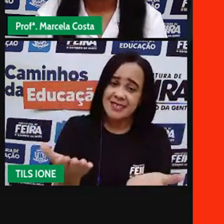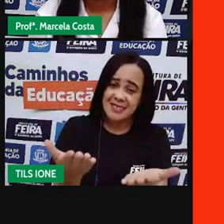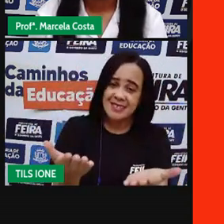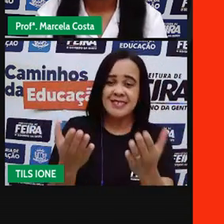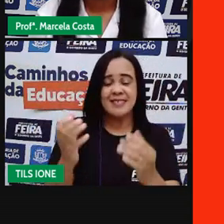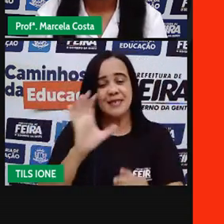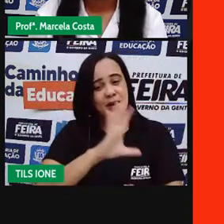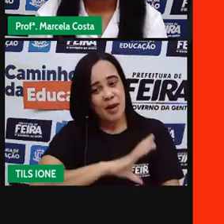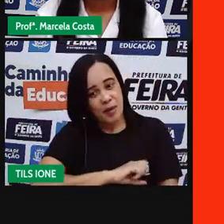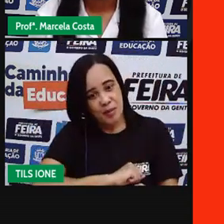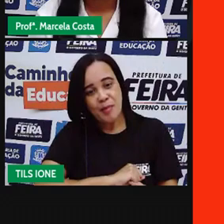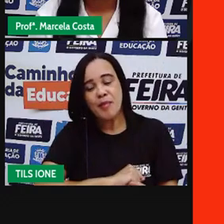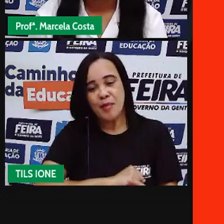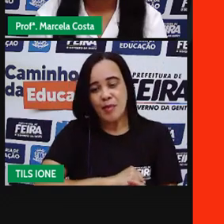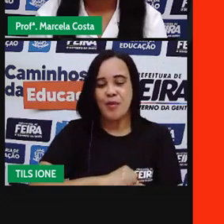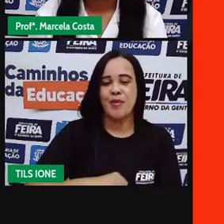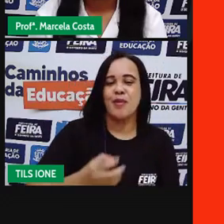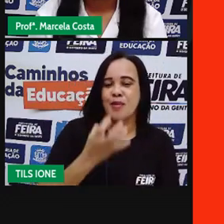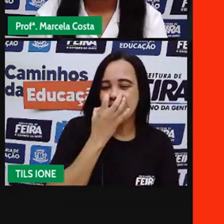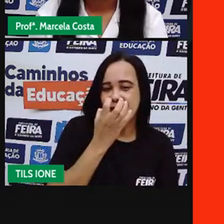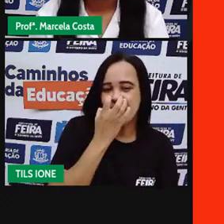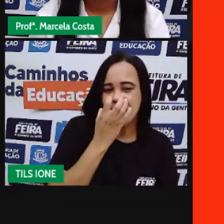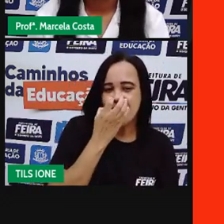amor, pode.